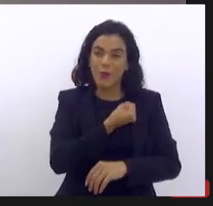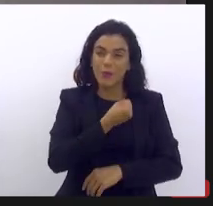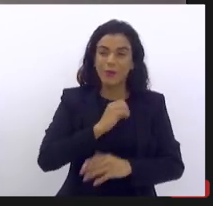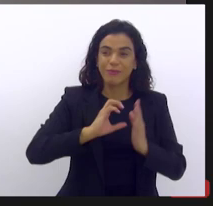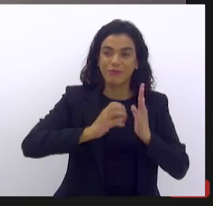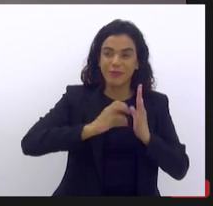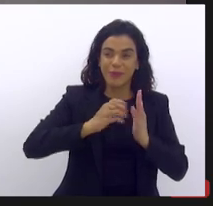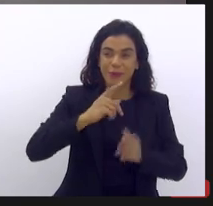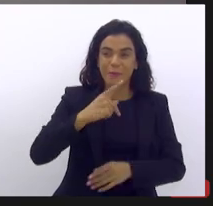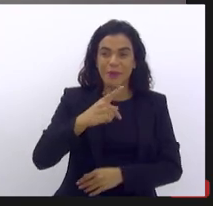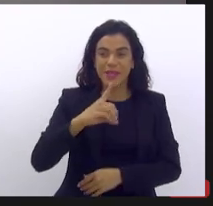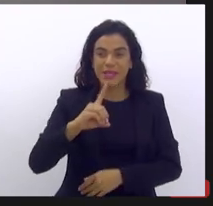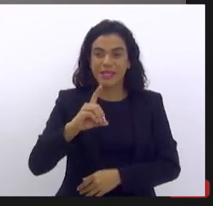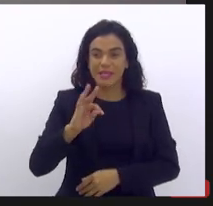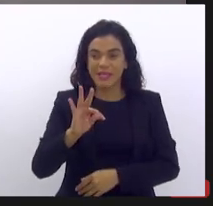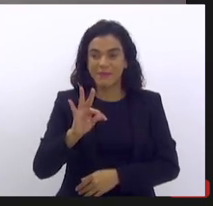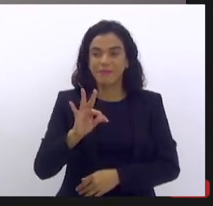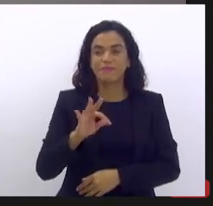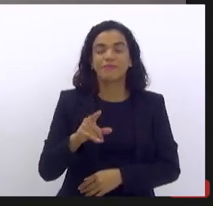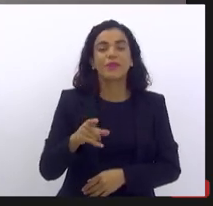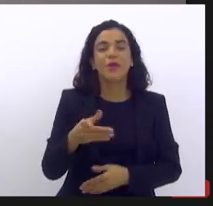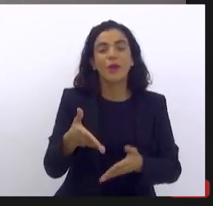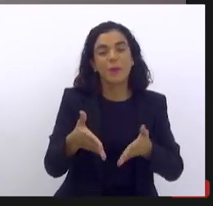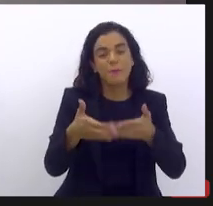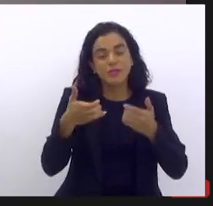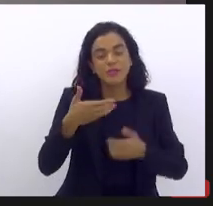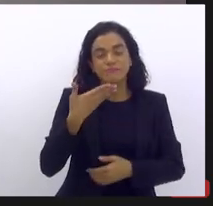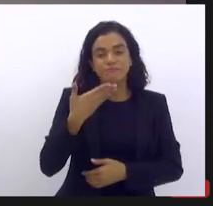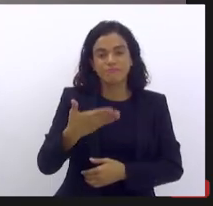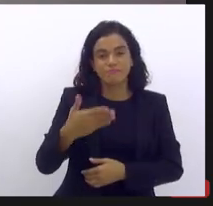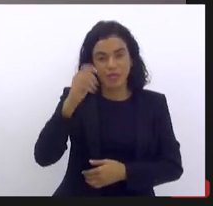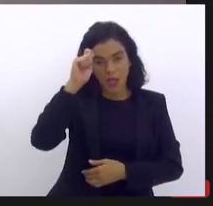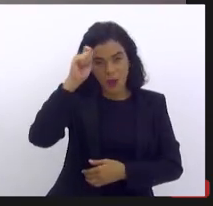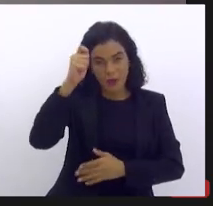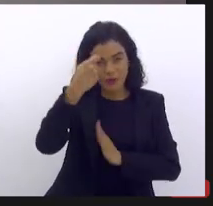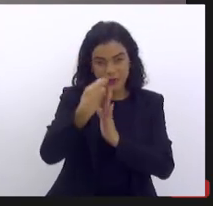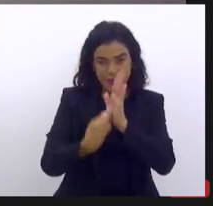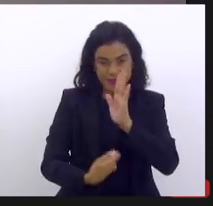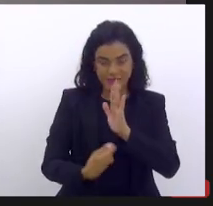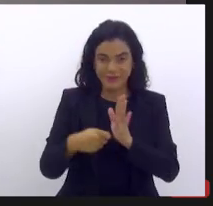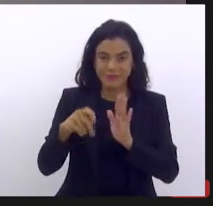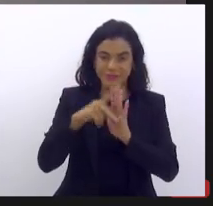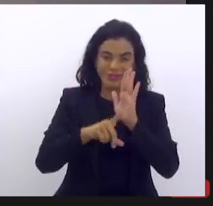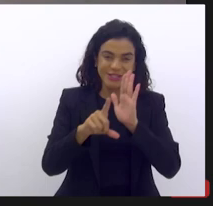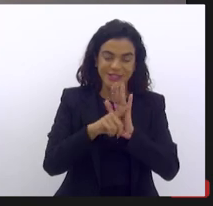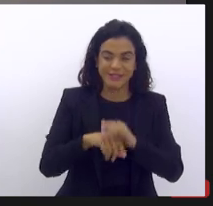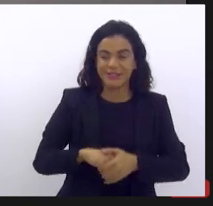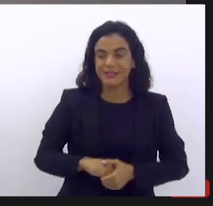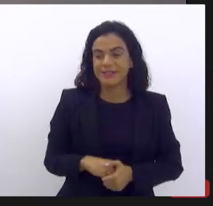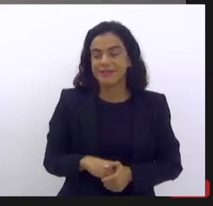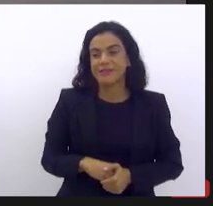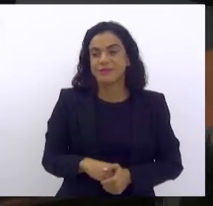minha, deputado Luiz Paulo. Então, gostaria de pedir a autoria desse projeto de lei.